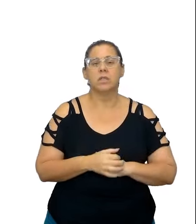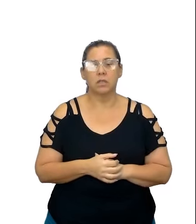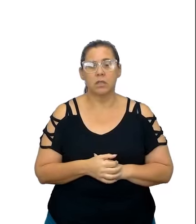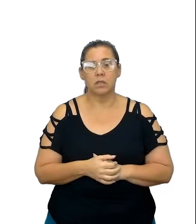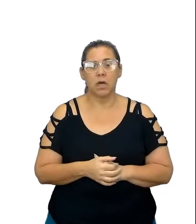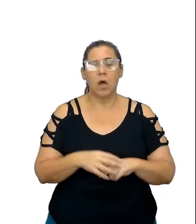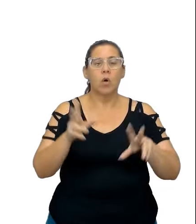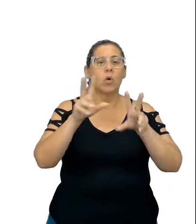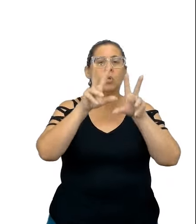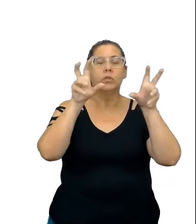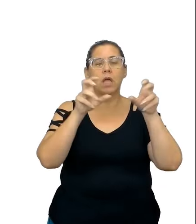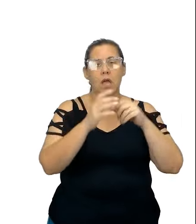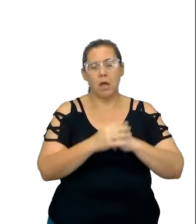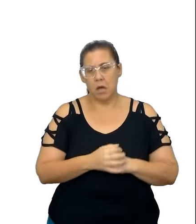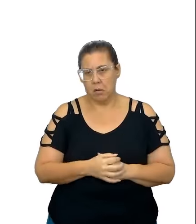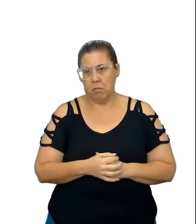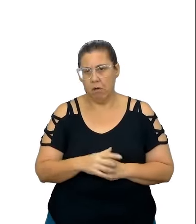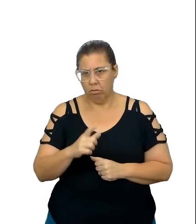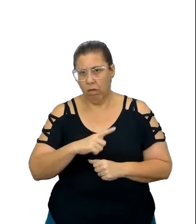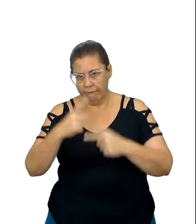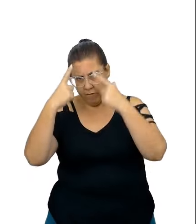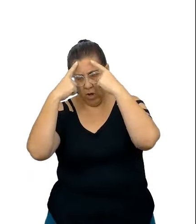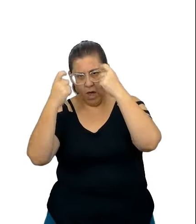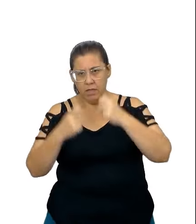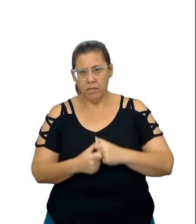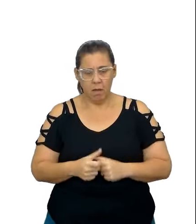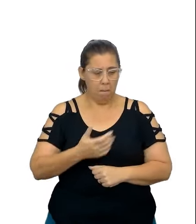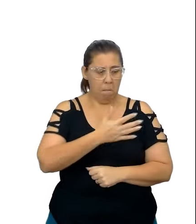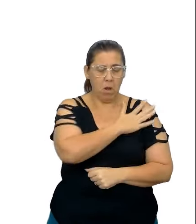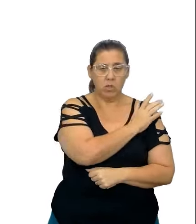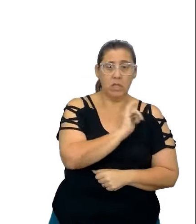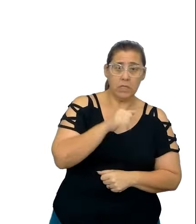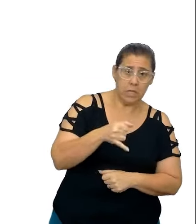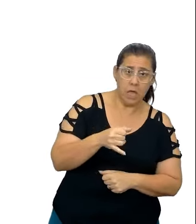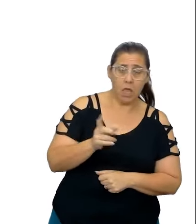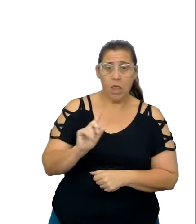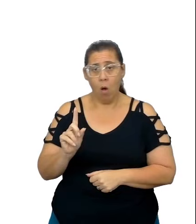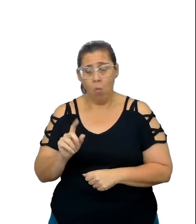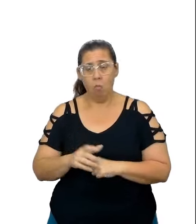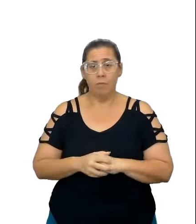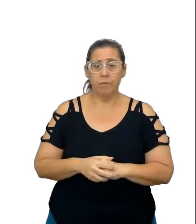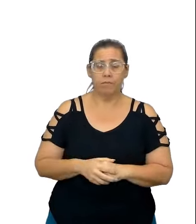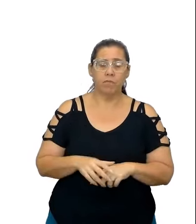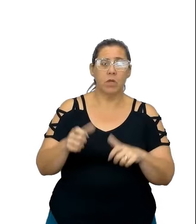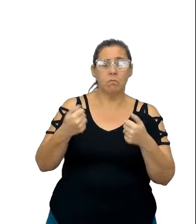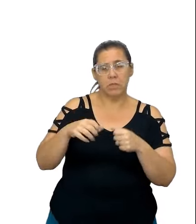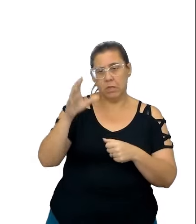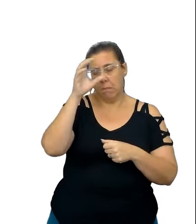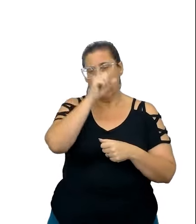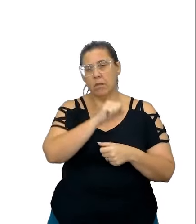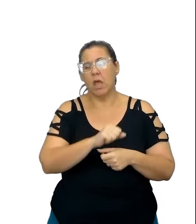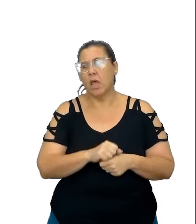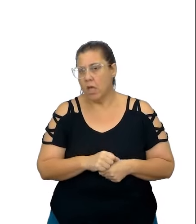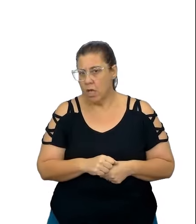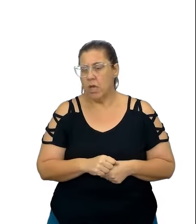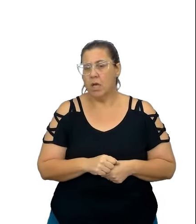temática, incita a violência? Incita o preconceito? Sim ou não? É possível aprender a aprender, é